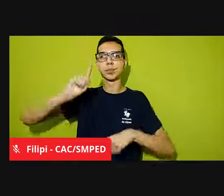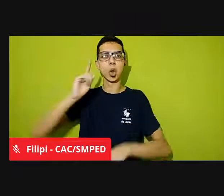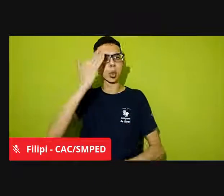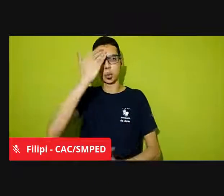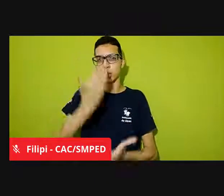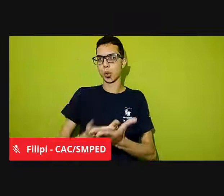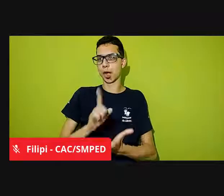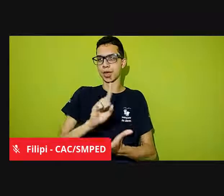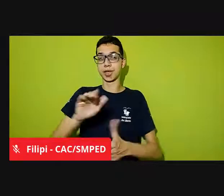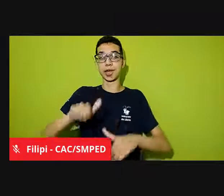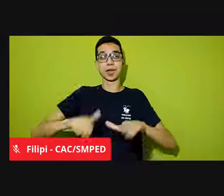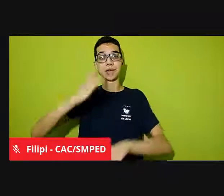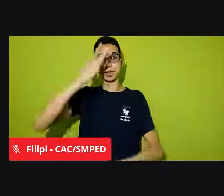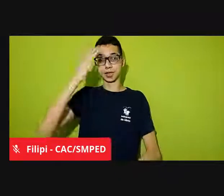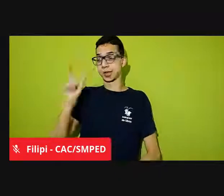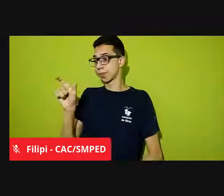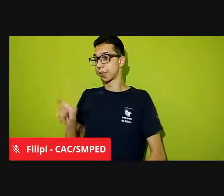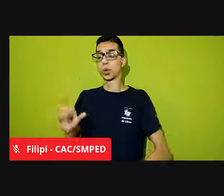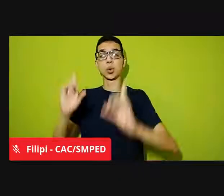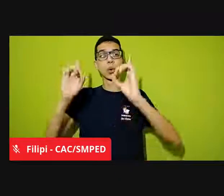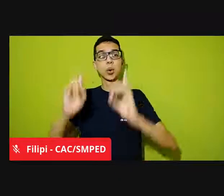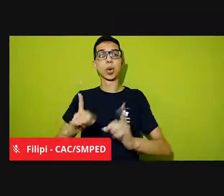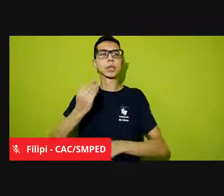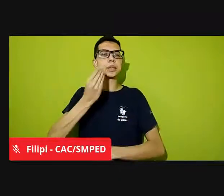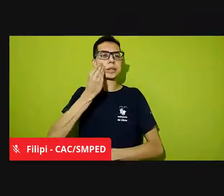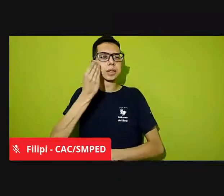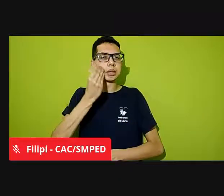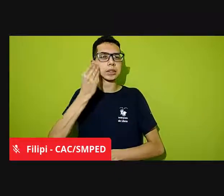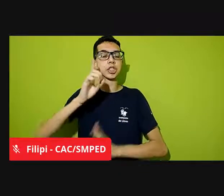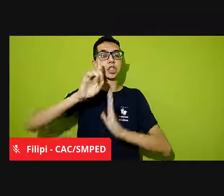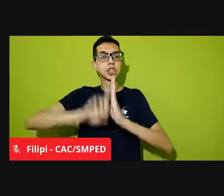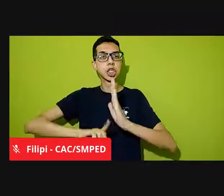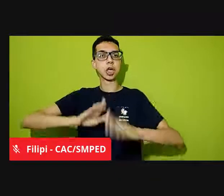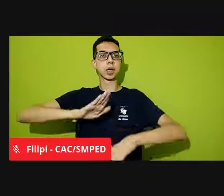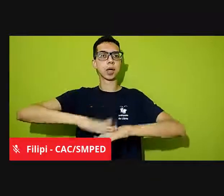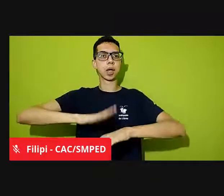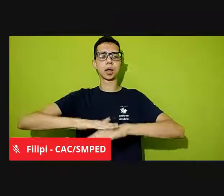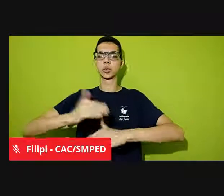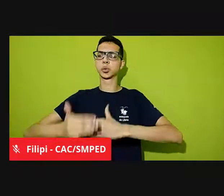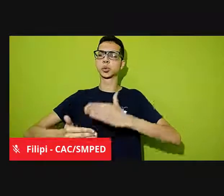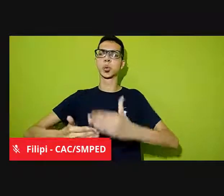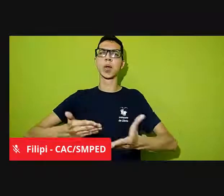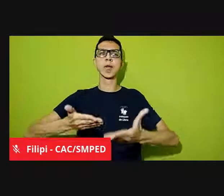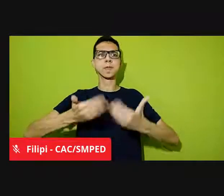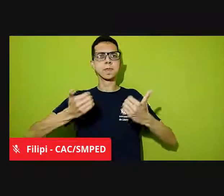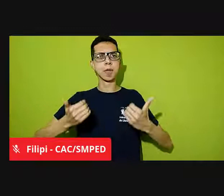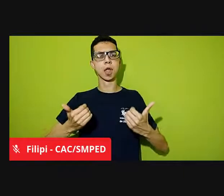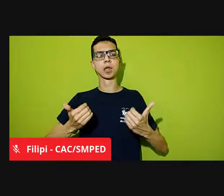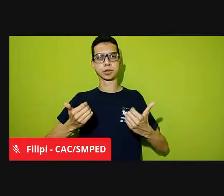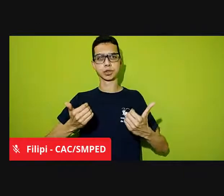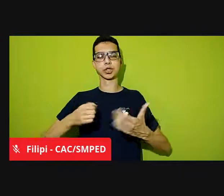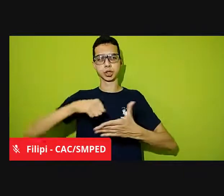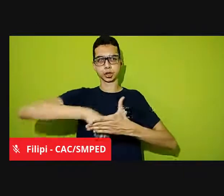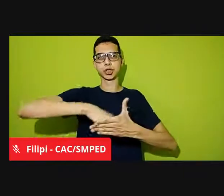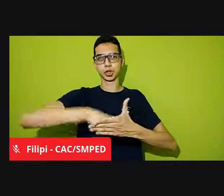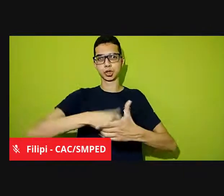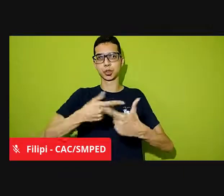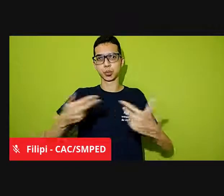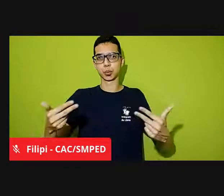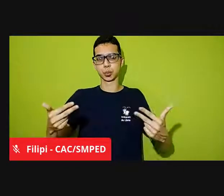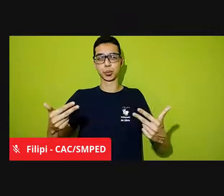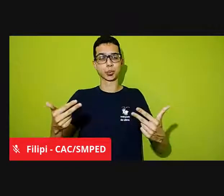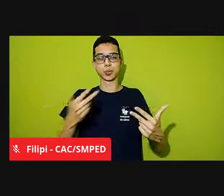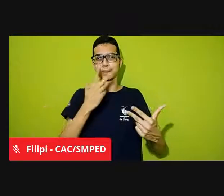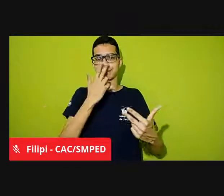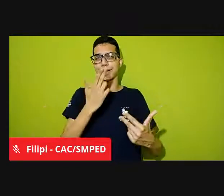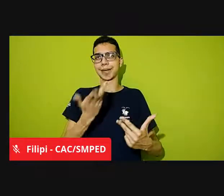deficiência deixa de tentar exercer o seu direito de exigir também esses